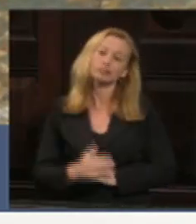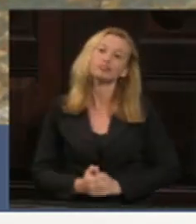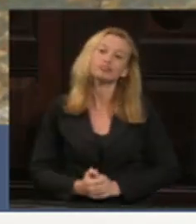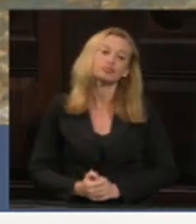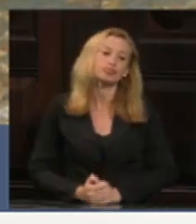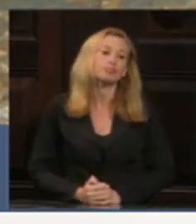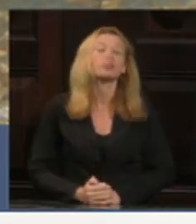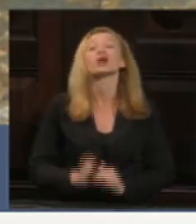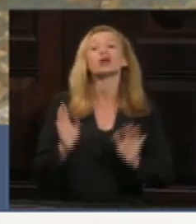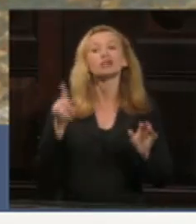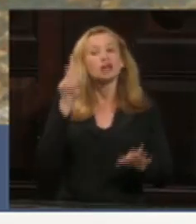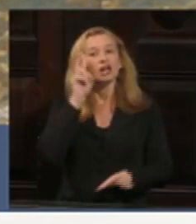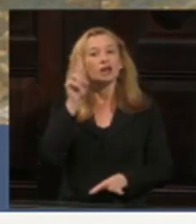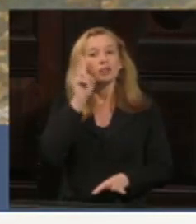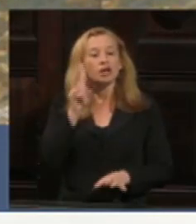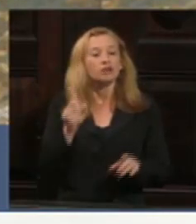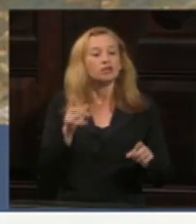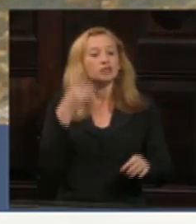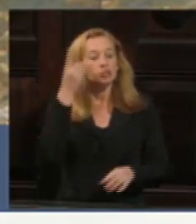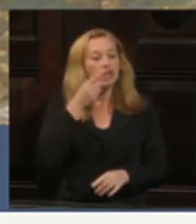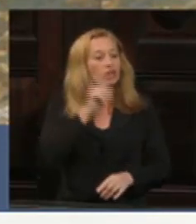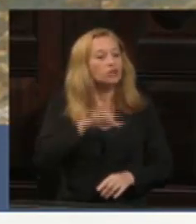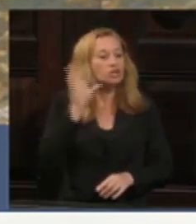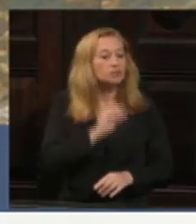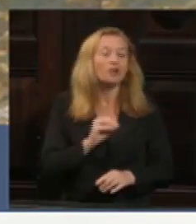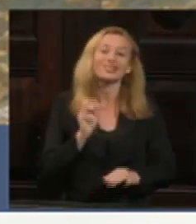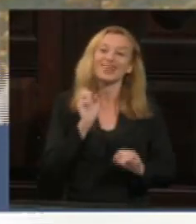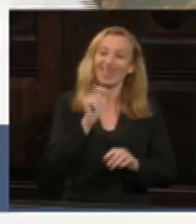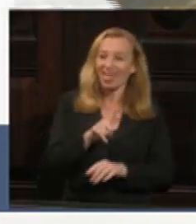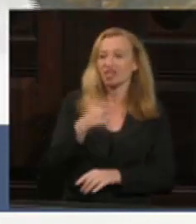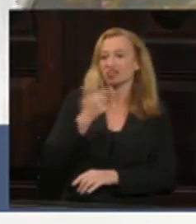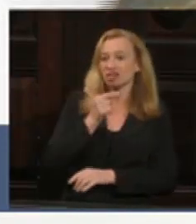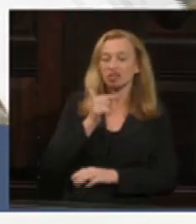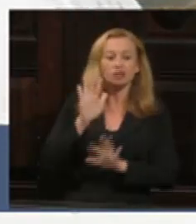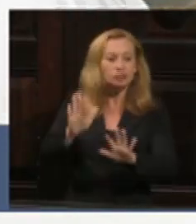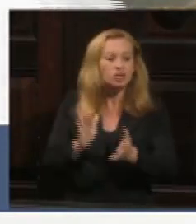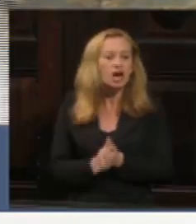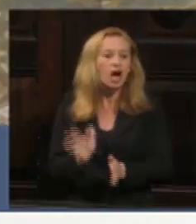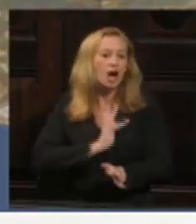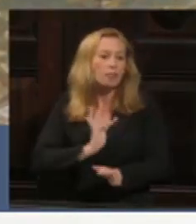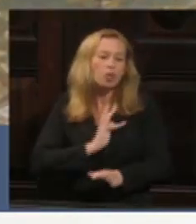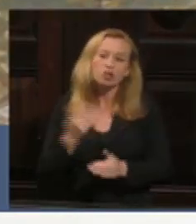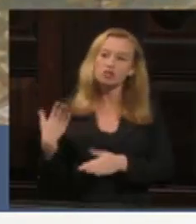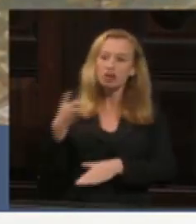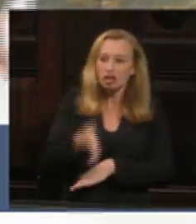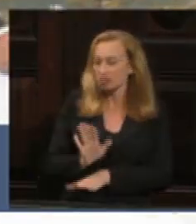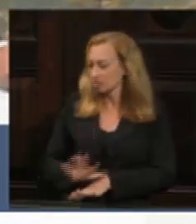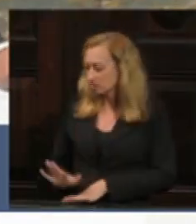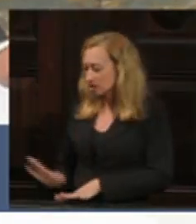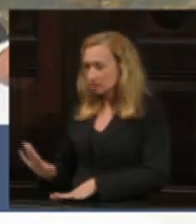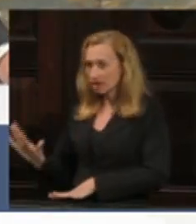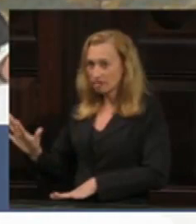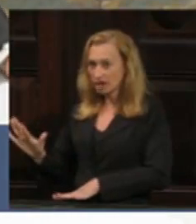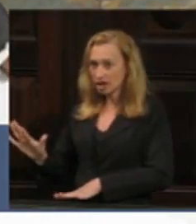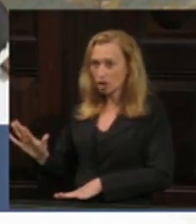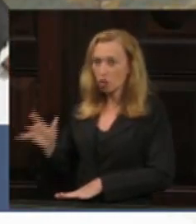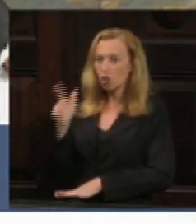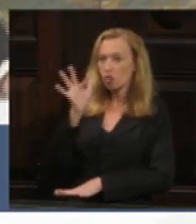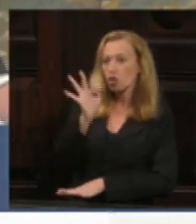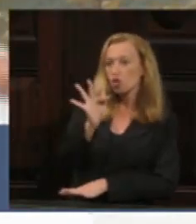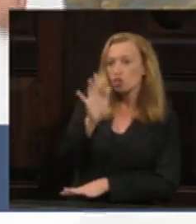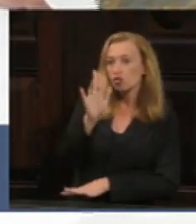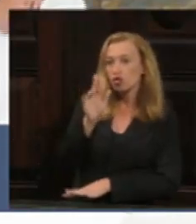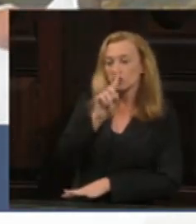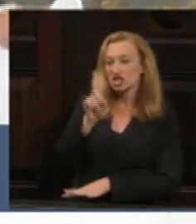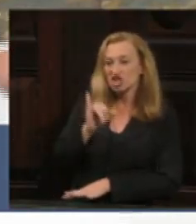E para lembrar o deputado Luiz Paulo, que é engraçado, a polícia, ela entra numa favela recebida com um fuzil.